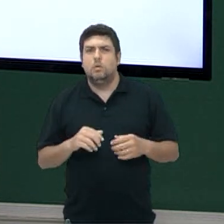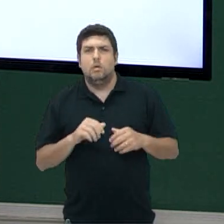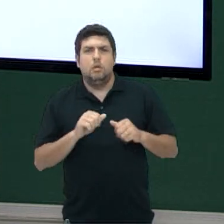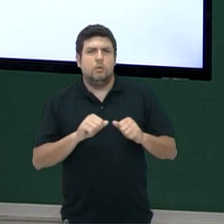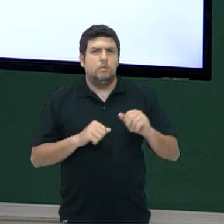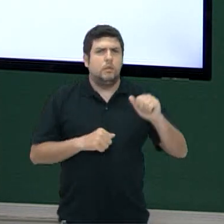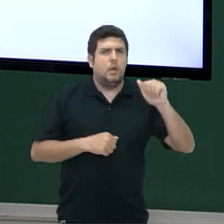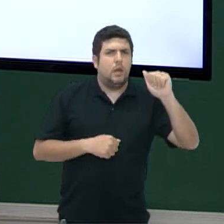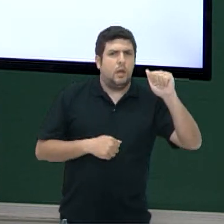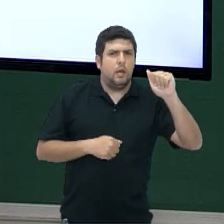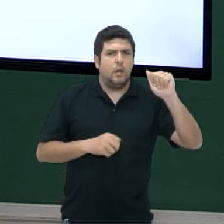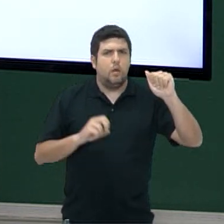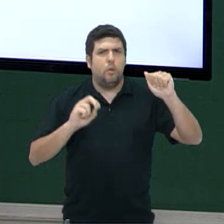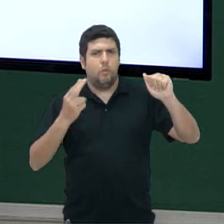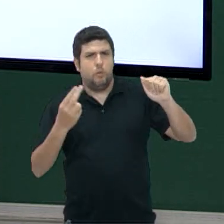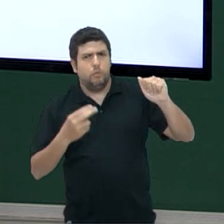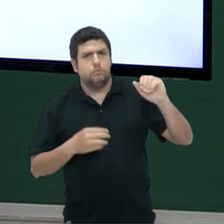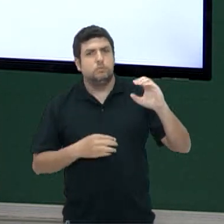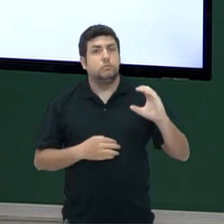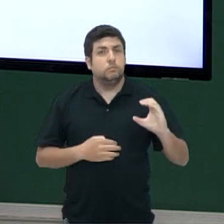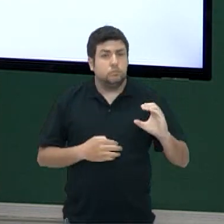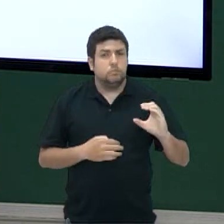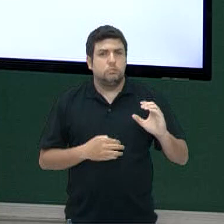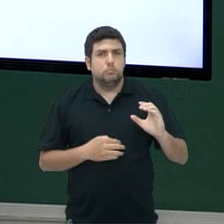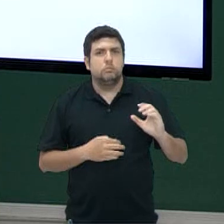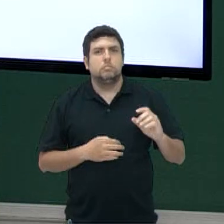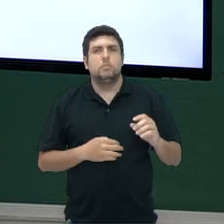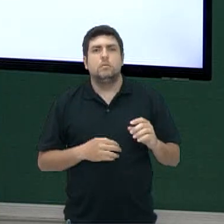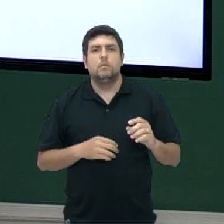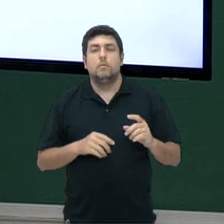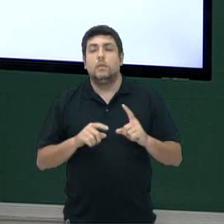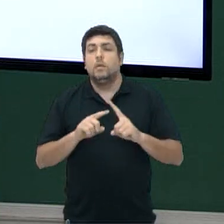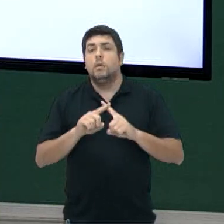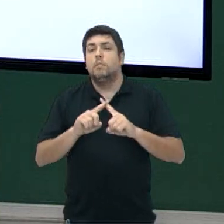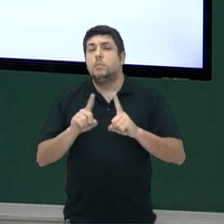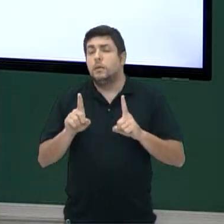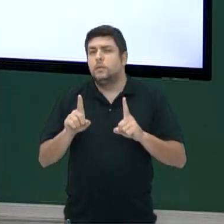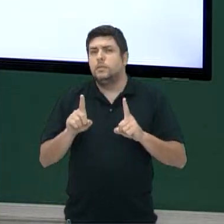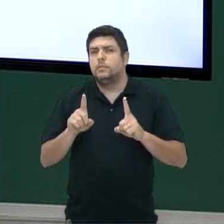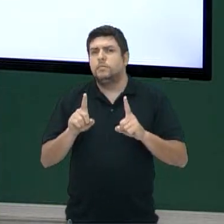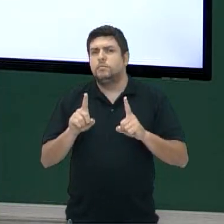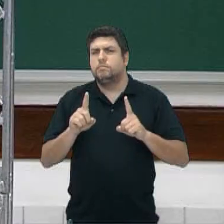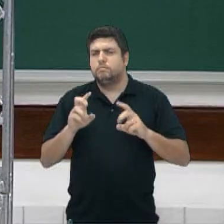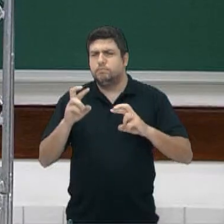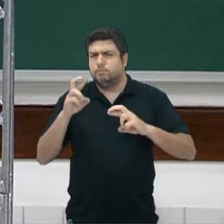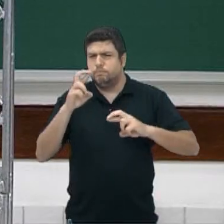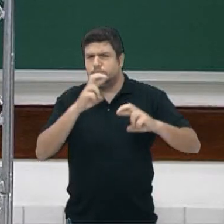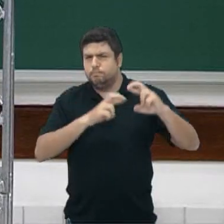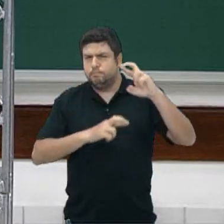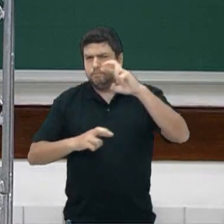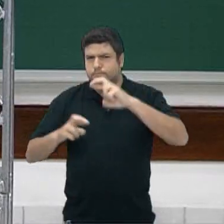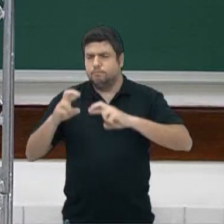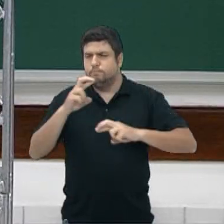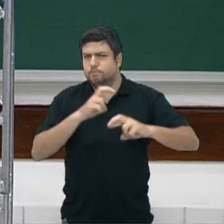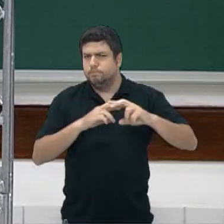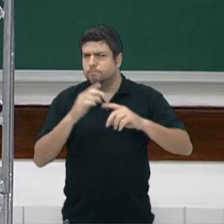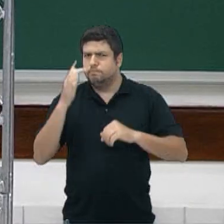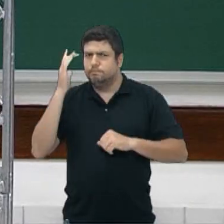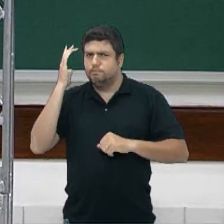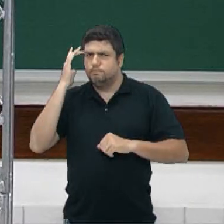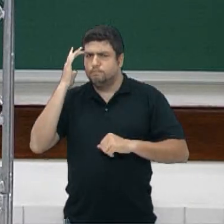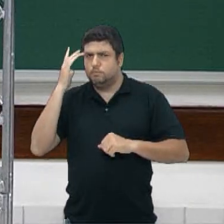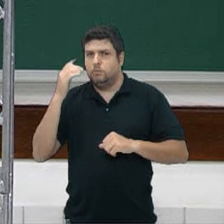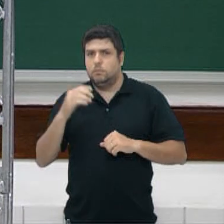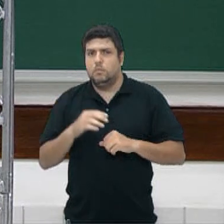alternativa C, ok? Só que aqui tem uma análise vetorial, tem que ficar esperto nisso e tem que lembrar que, como